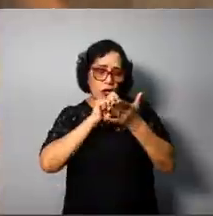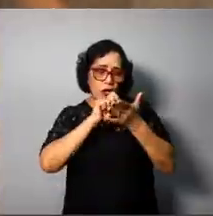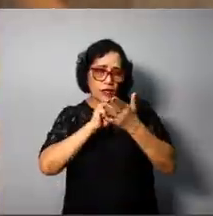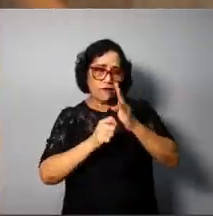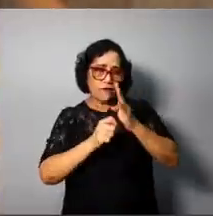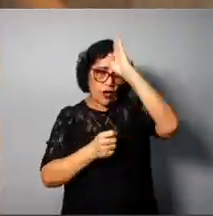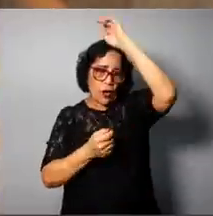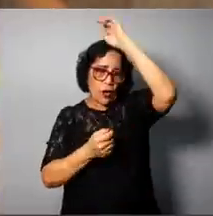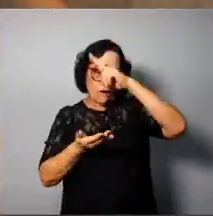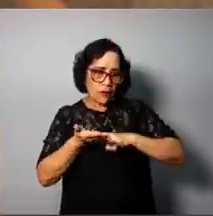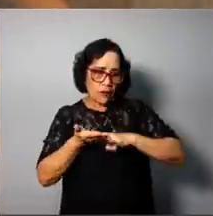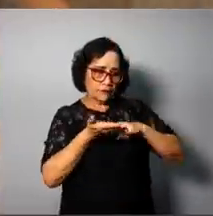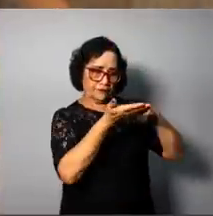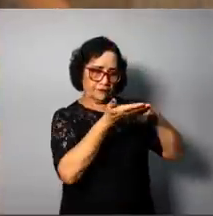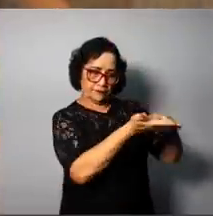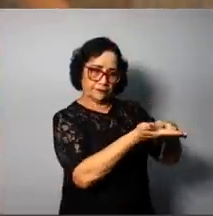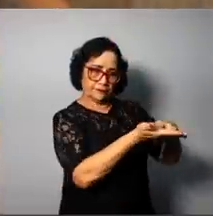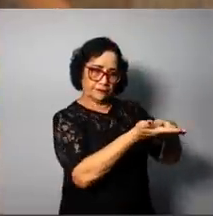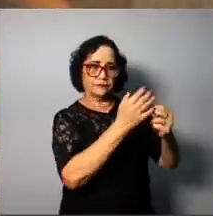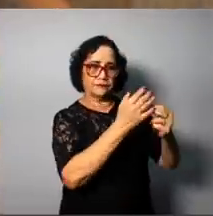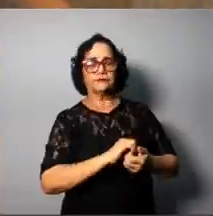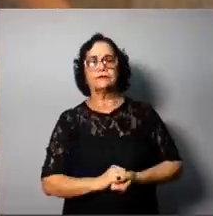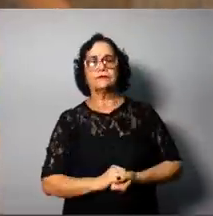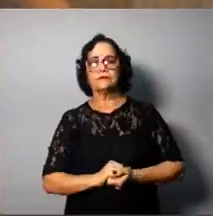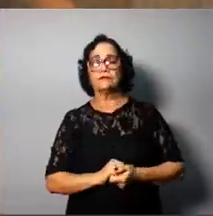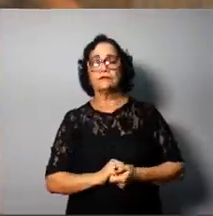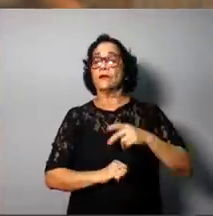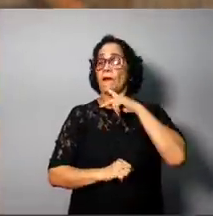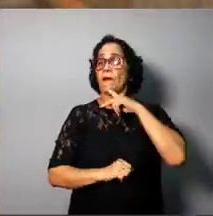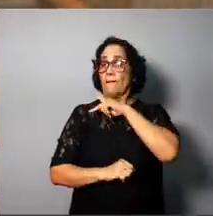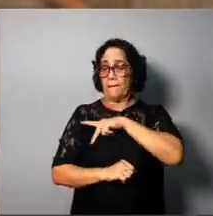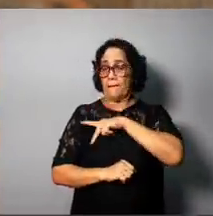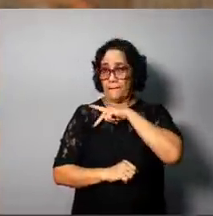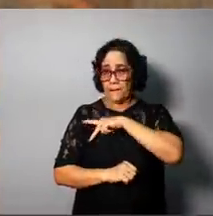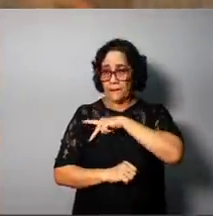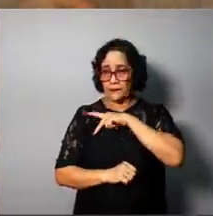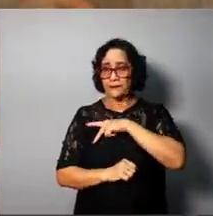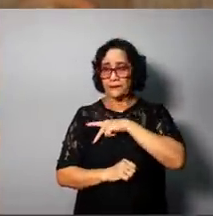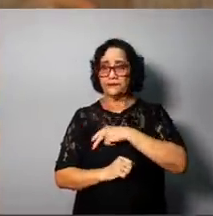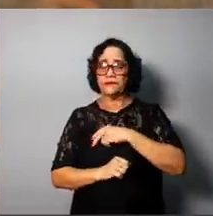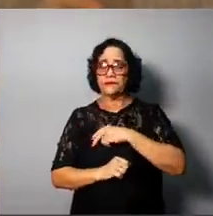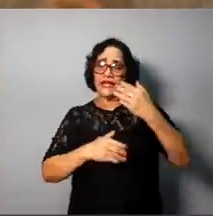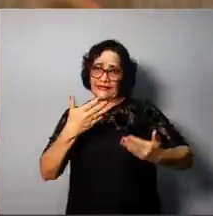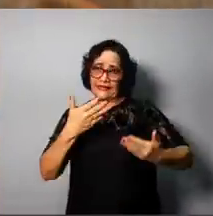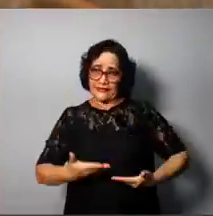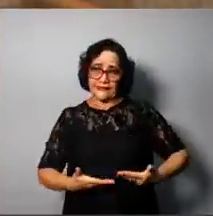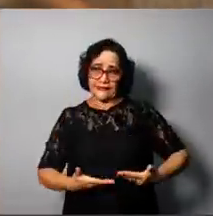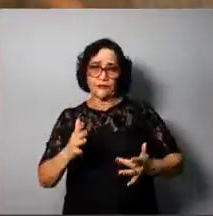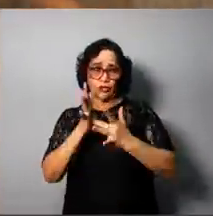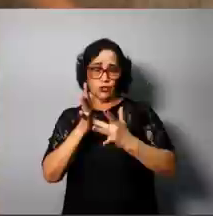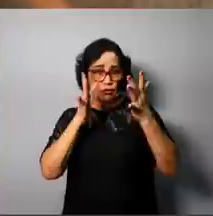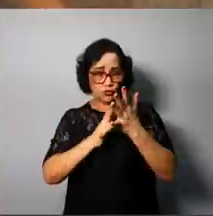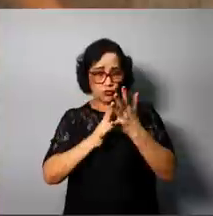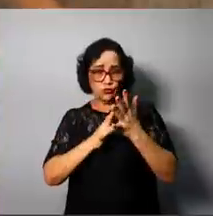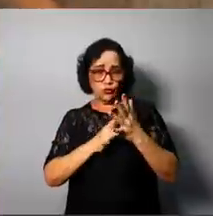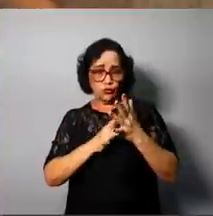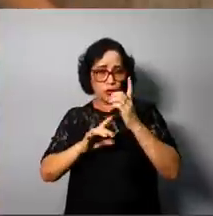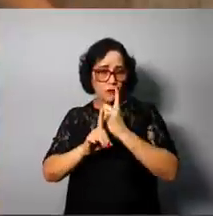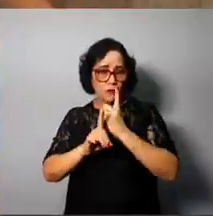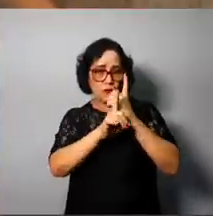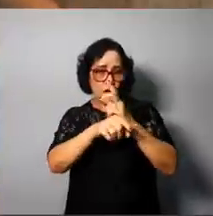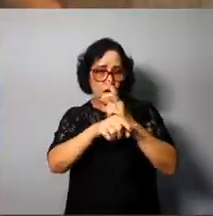Paulo, servo de Jesus Cristo, apóstolo por vocação, escolhido